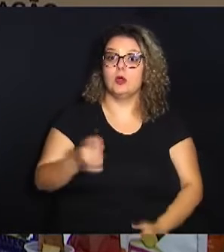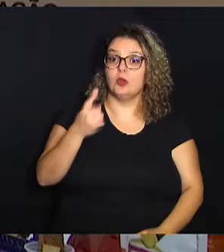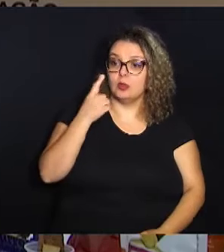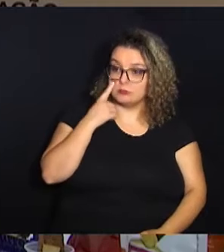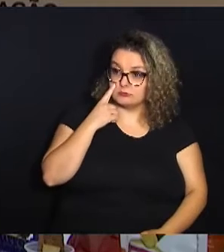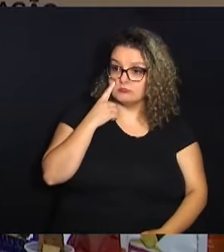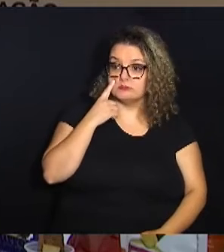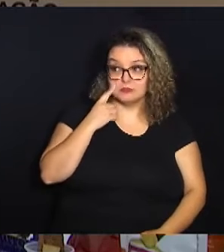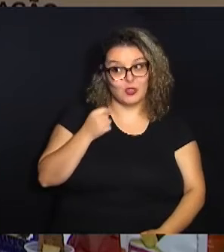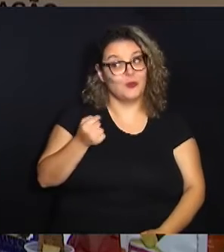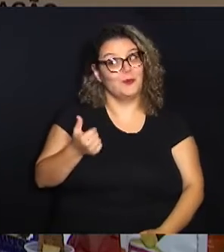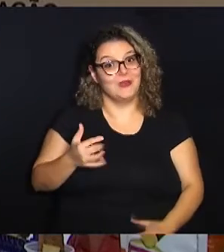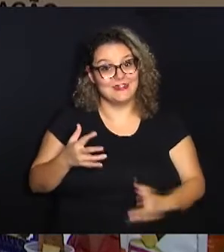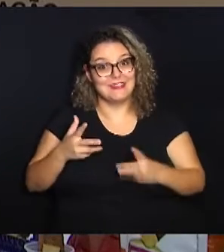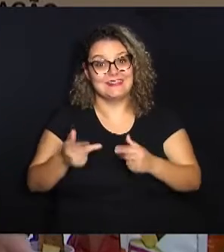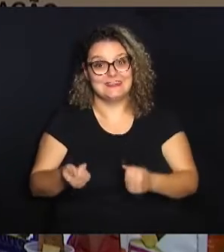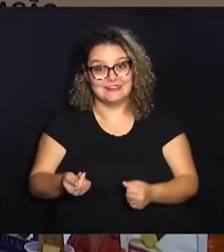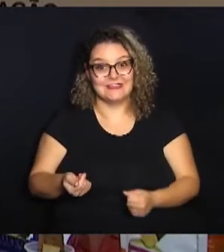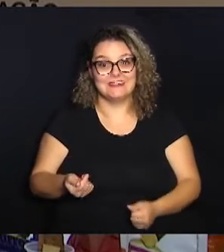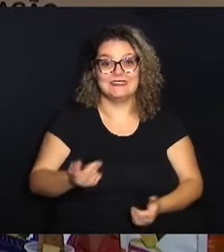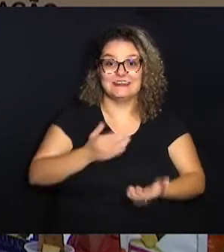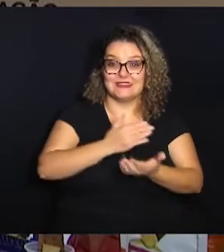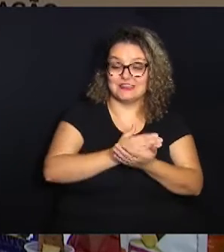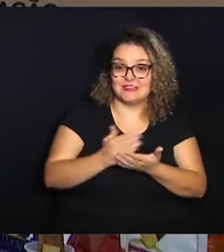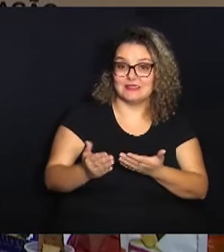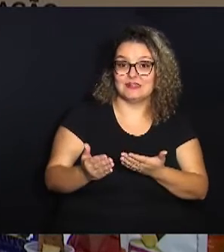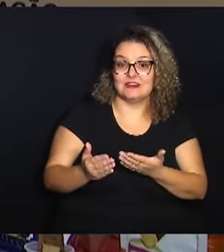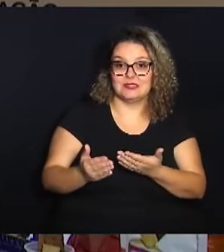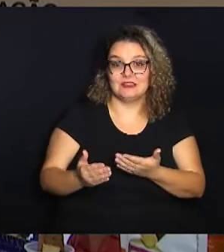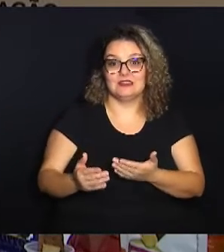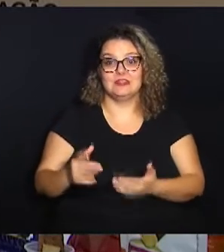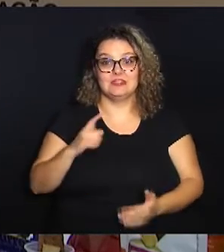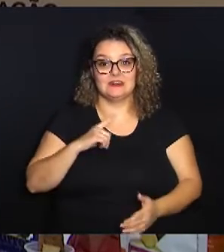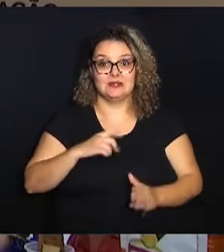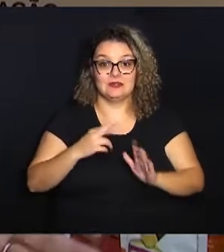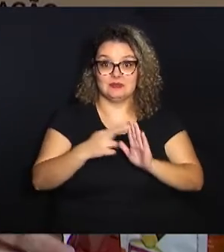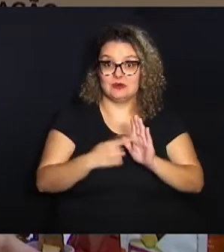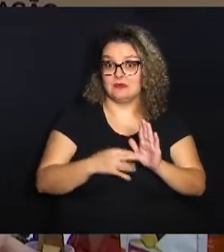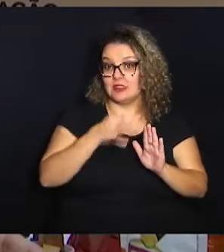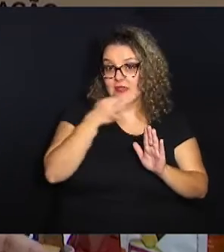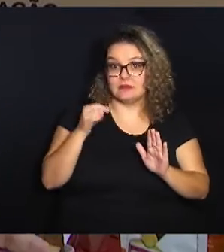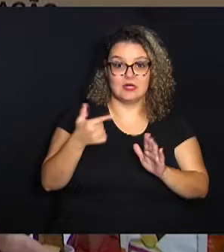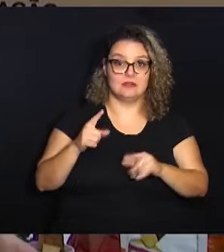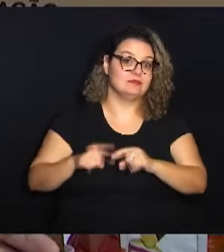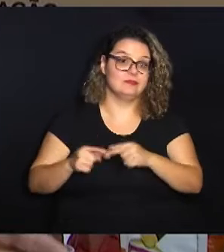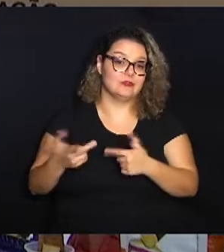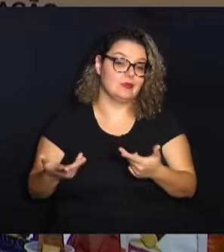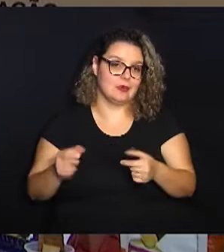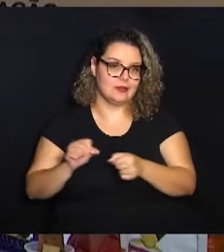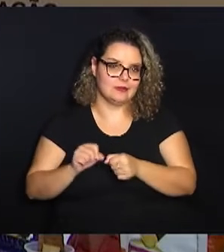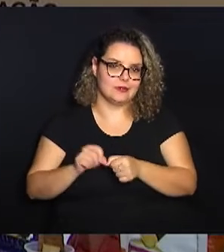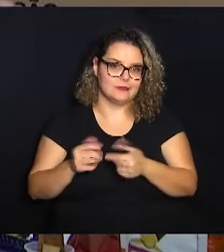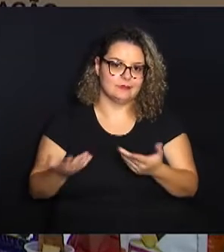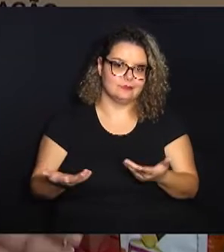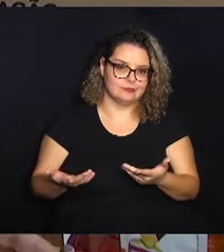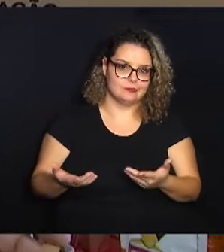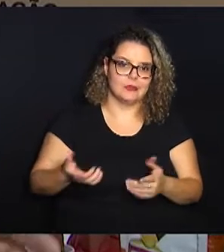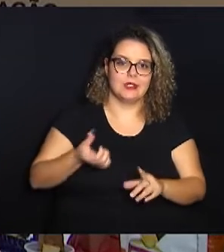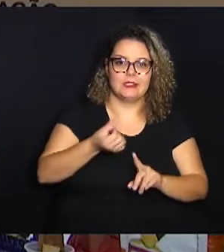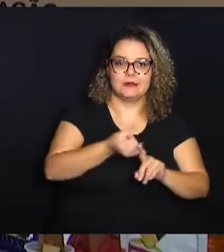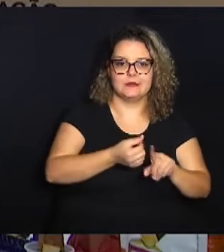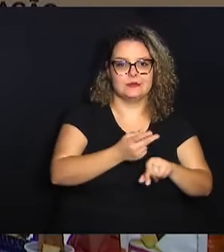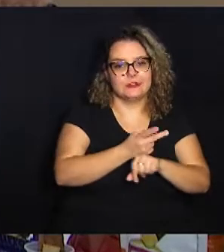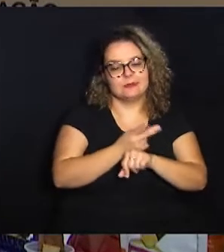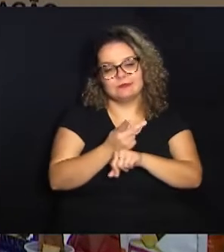quase todos, né? A gente desde o início começou, pegou uma receita ótima, daí não tinha máquina para fazer. Aí ficamos 6 meses